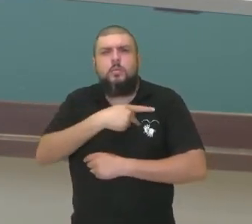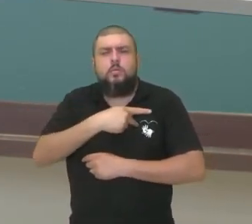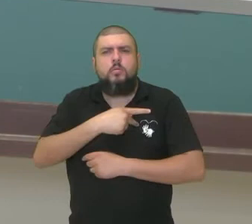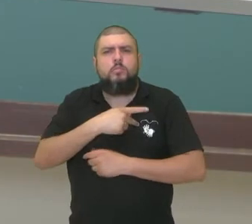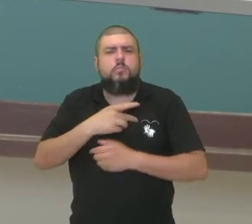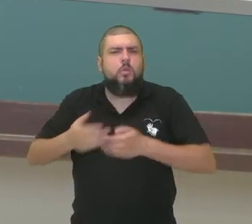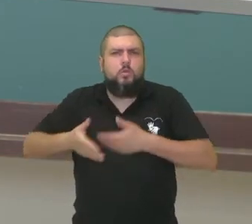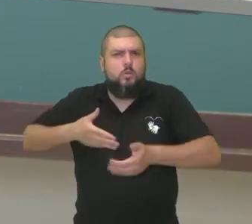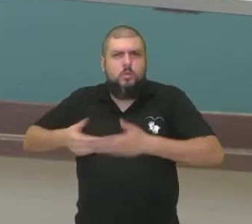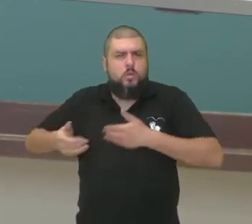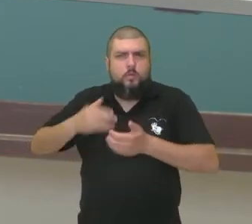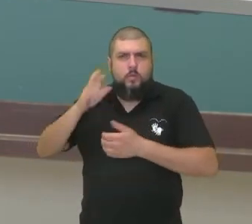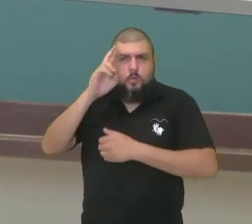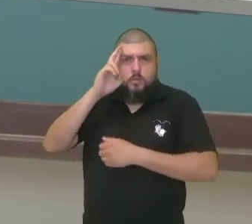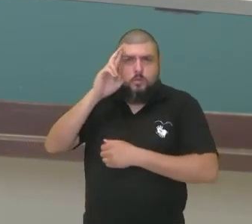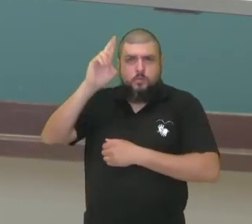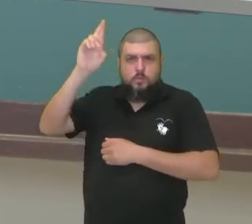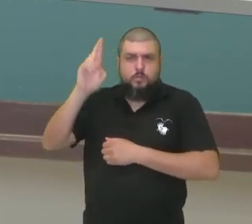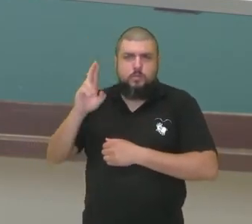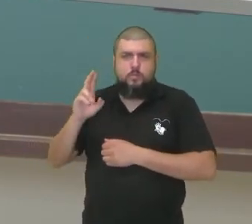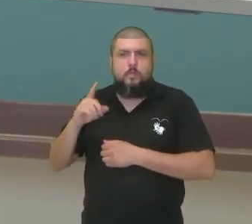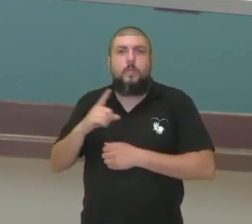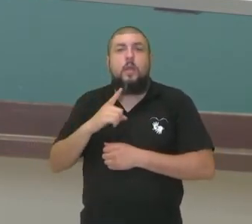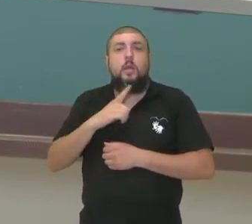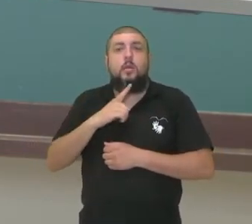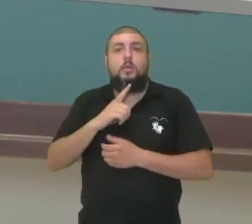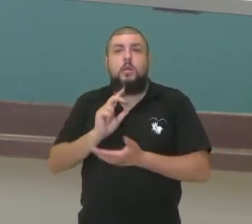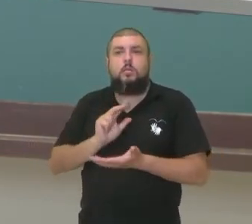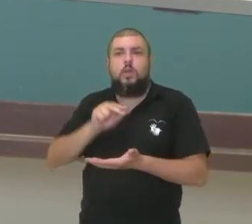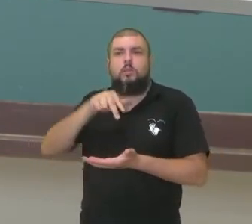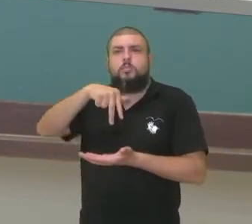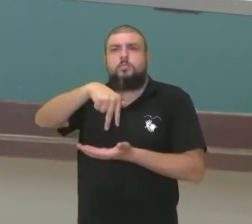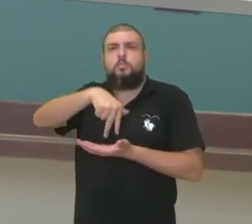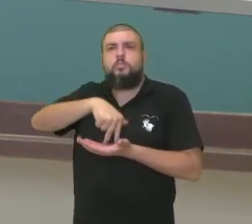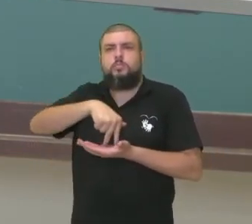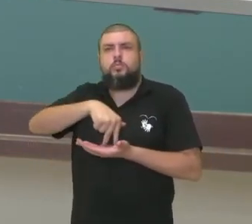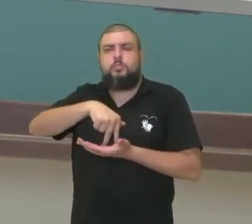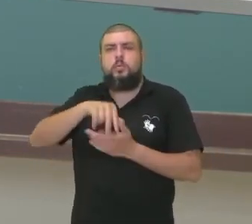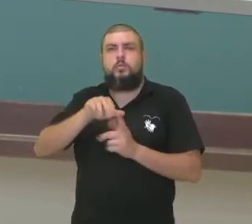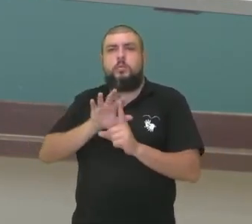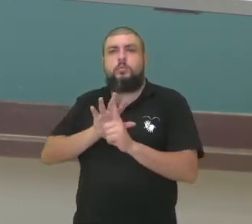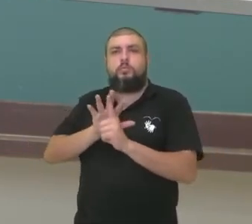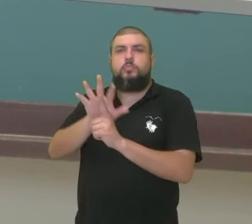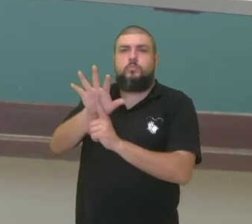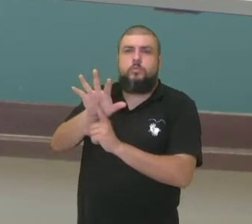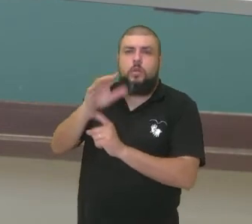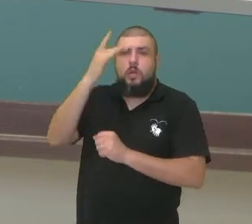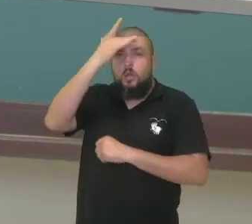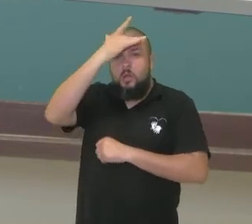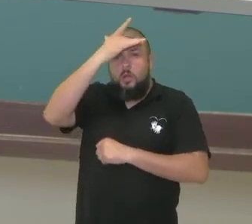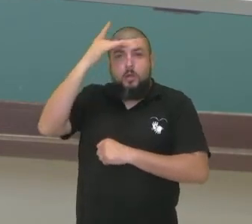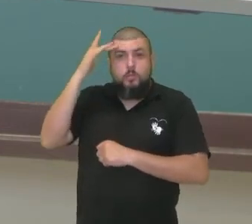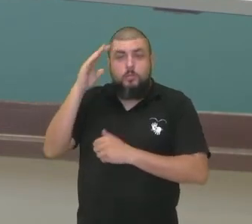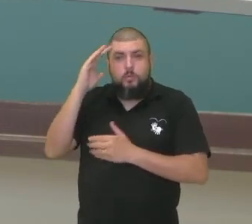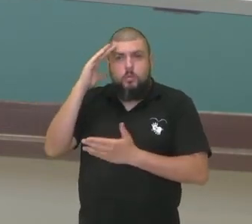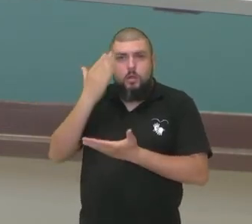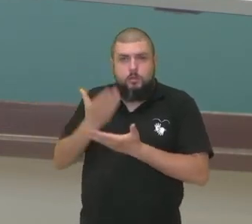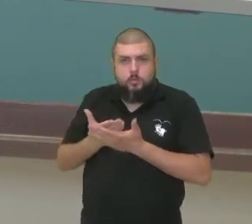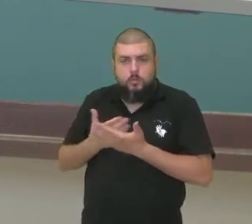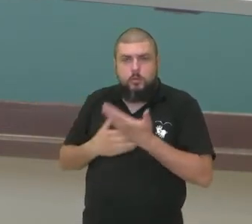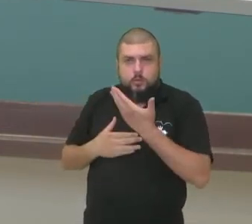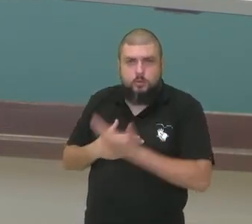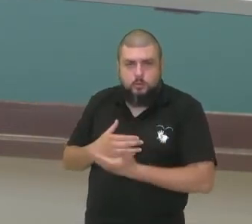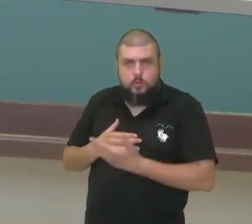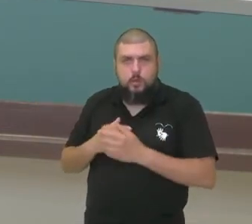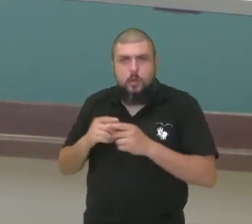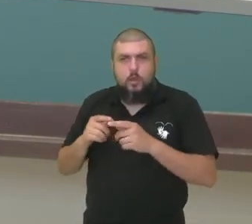nome do líder religioso, ele tem uma posição de destaque. As pessoas acreditam nele, ouvem ele, e ele tem a função, então,